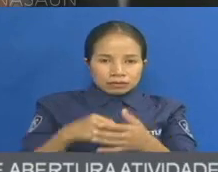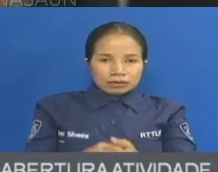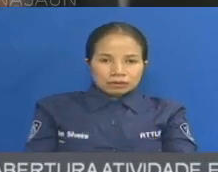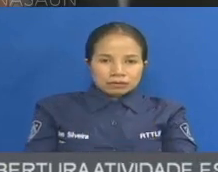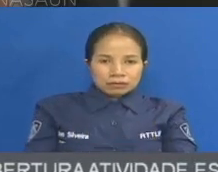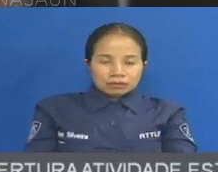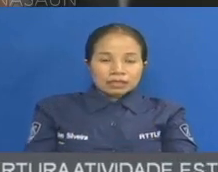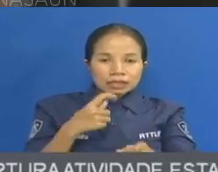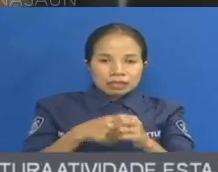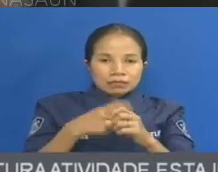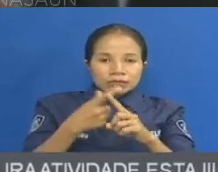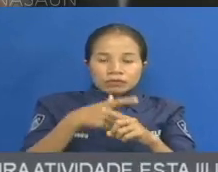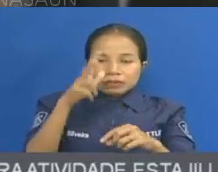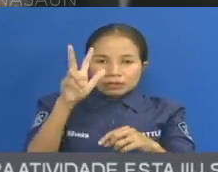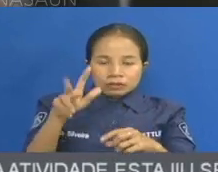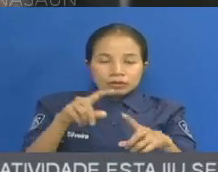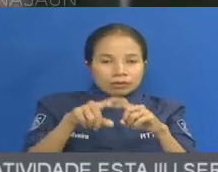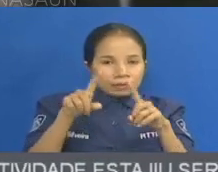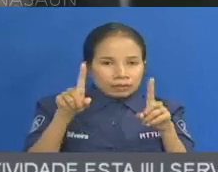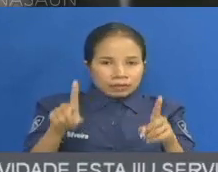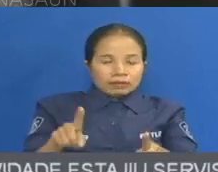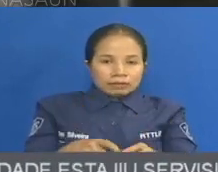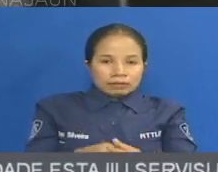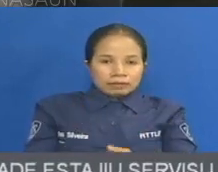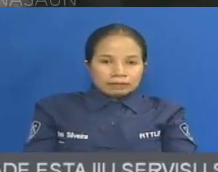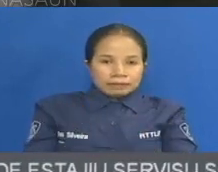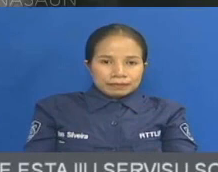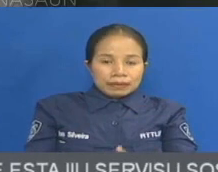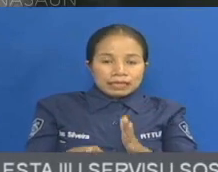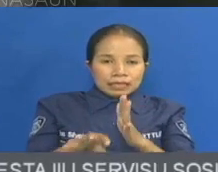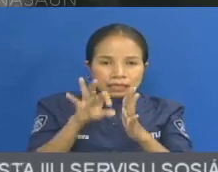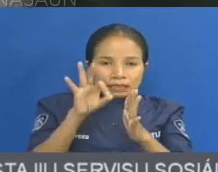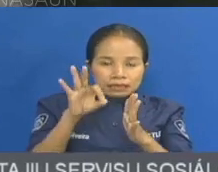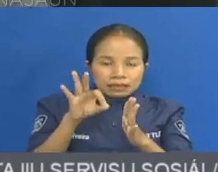Minha duração é frontolê, mas vê como retam